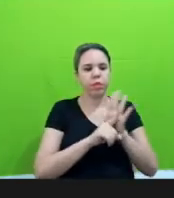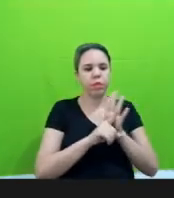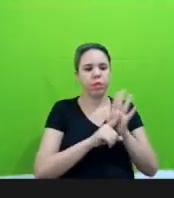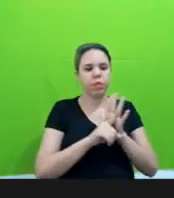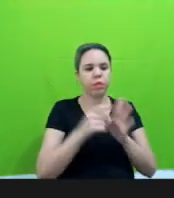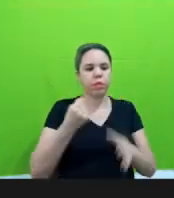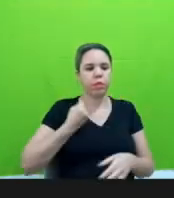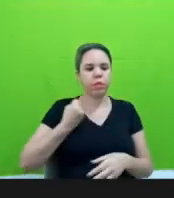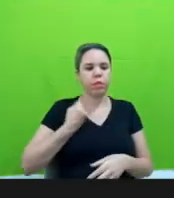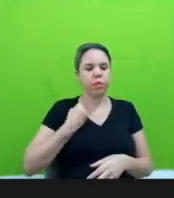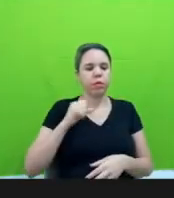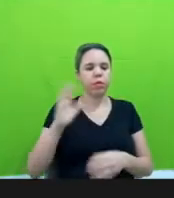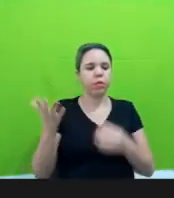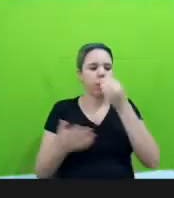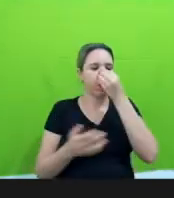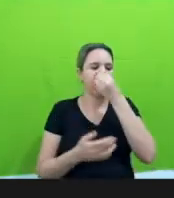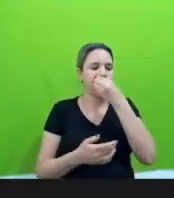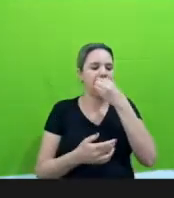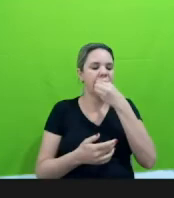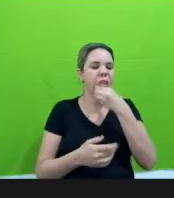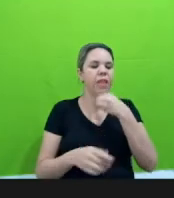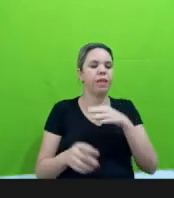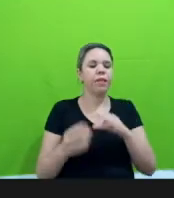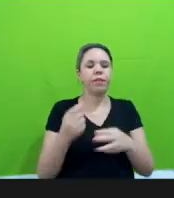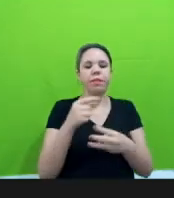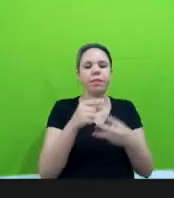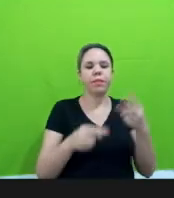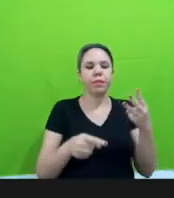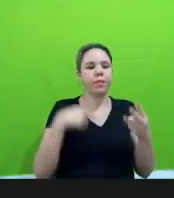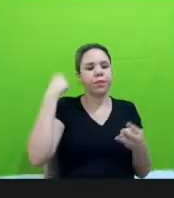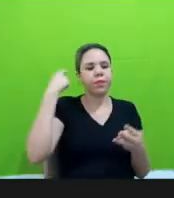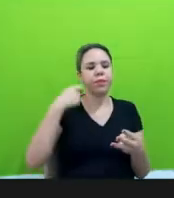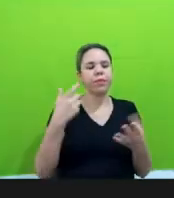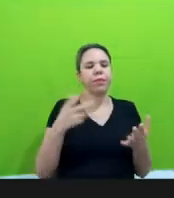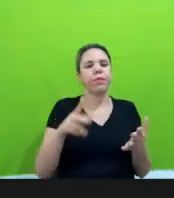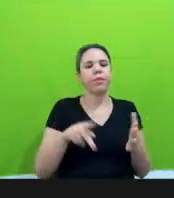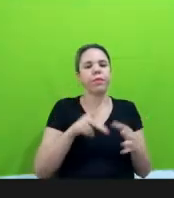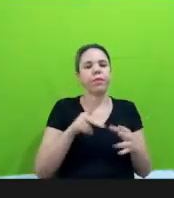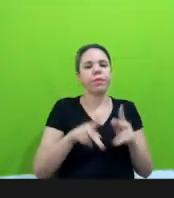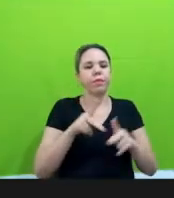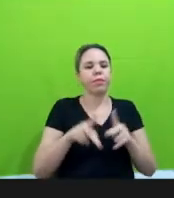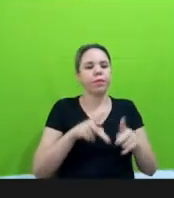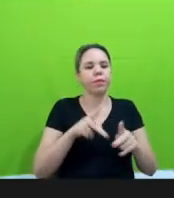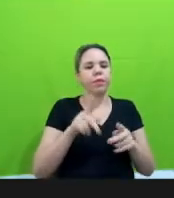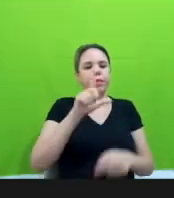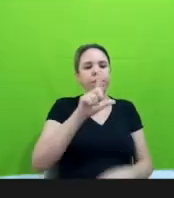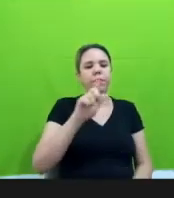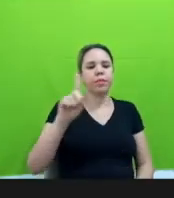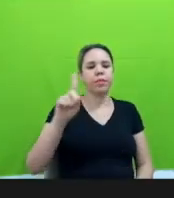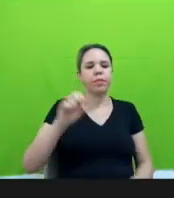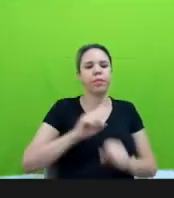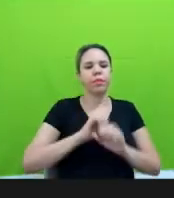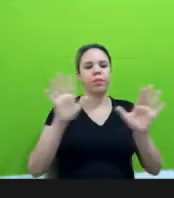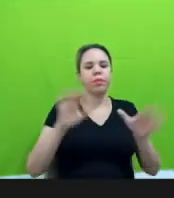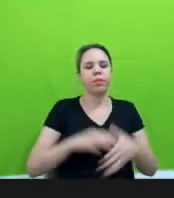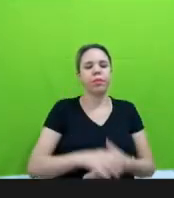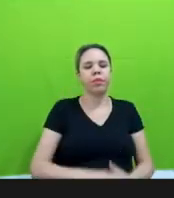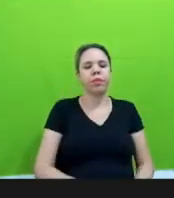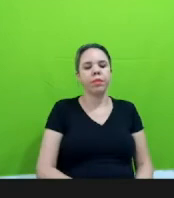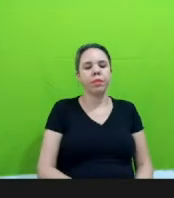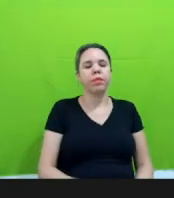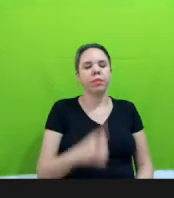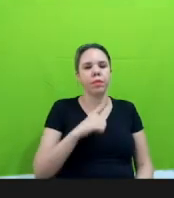de ocorrências, e alegaram os três artigos da LGPD diferentes. Então, assim, só para deixar claro que tem a